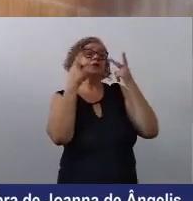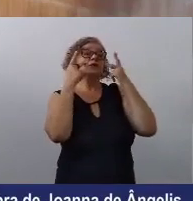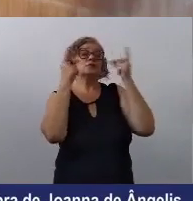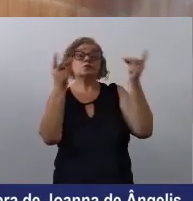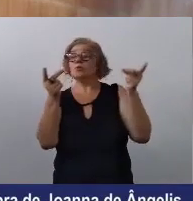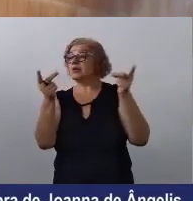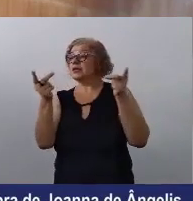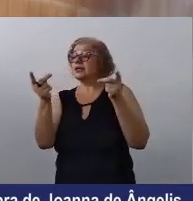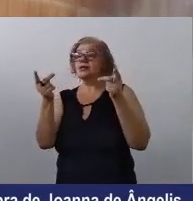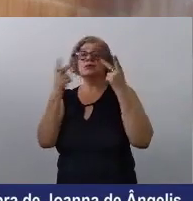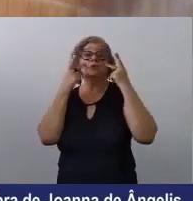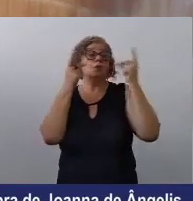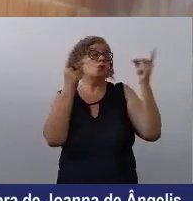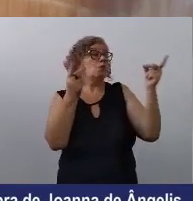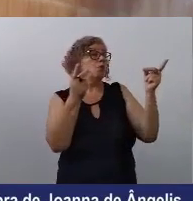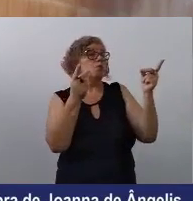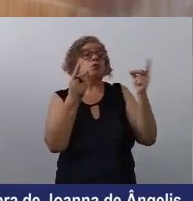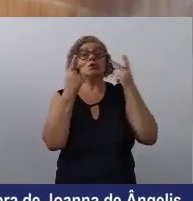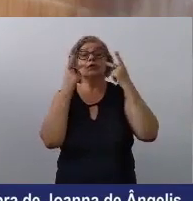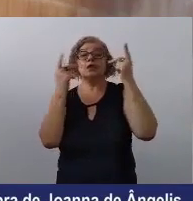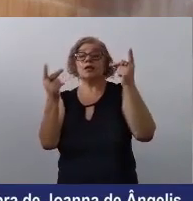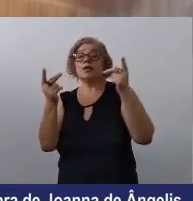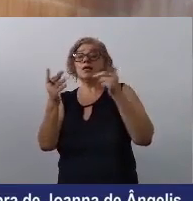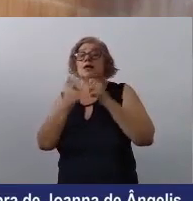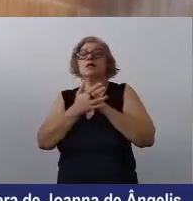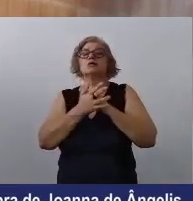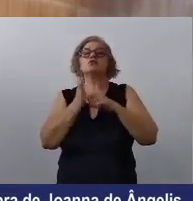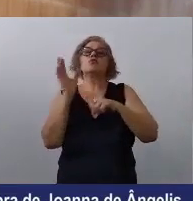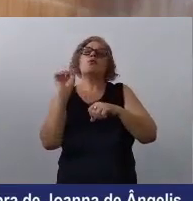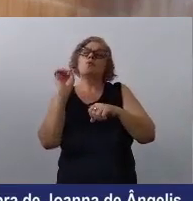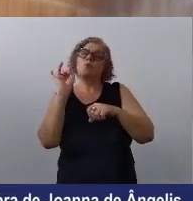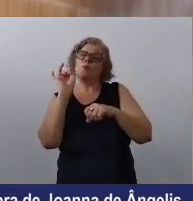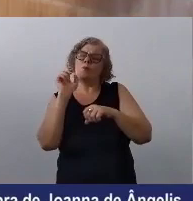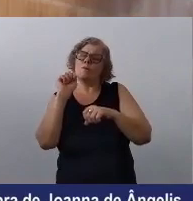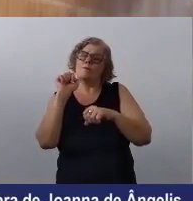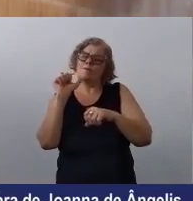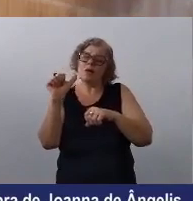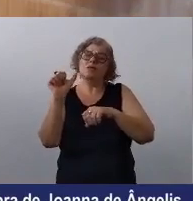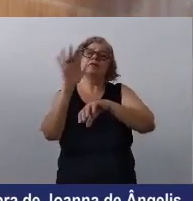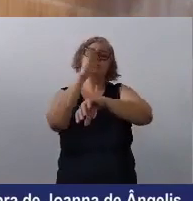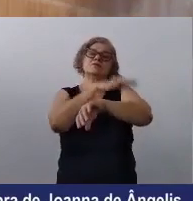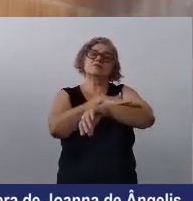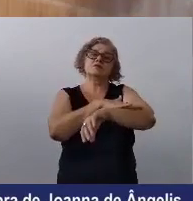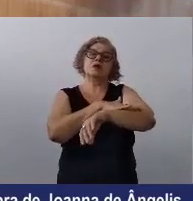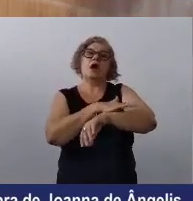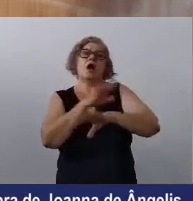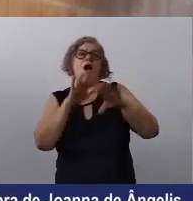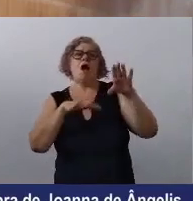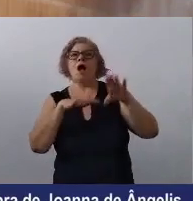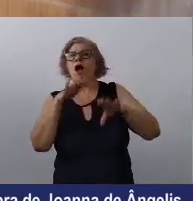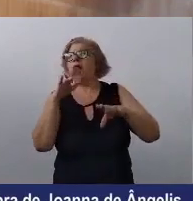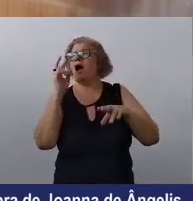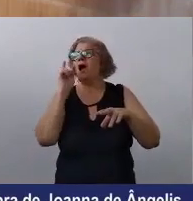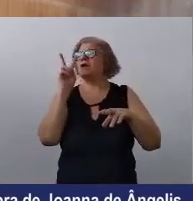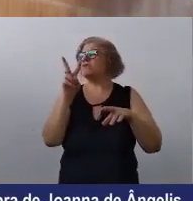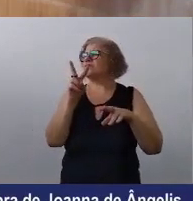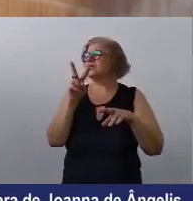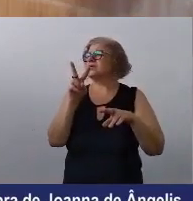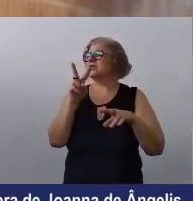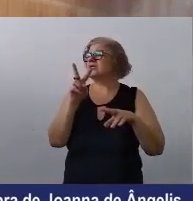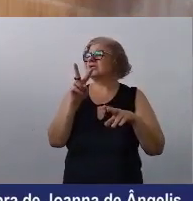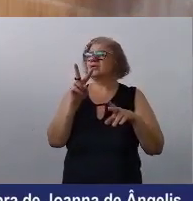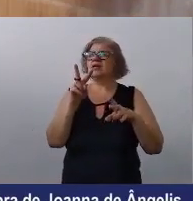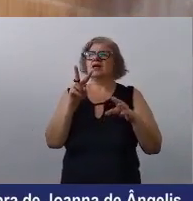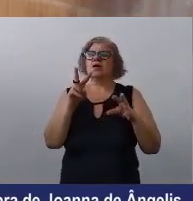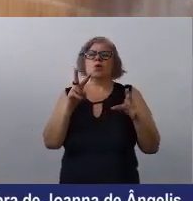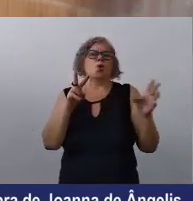olhando ao lago, vendo os barcos chegando no final da tarde. De repente, uma brisa incomum para aquela época